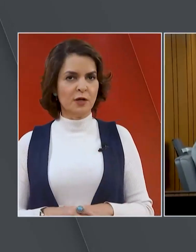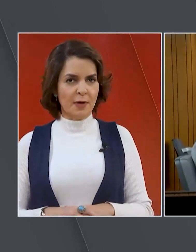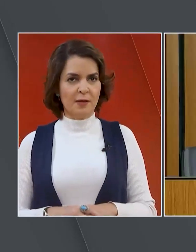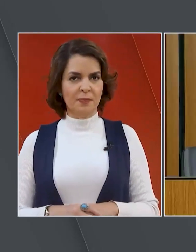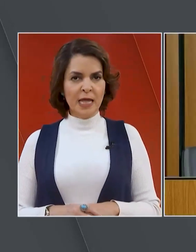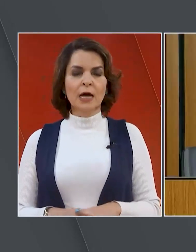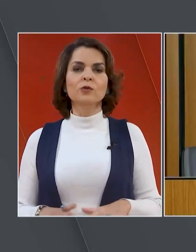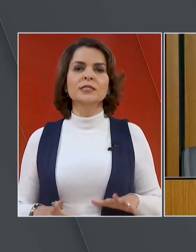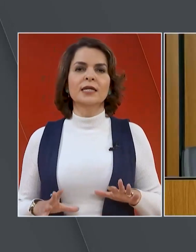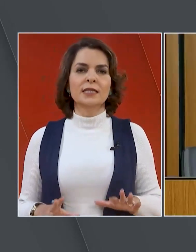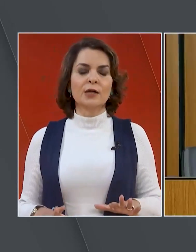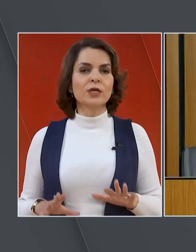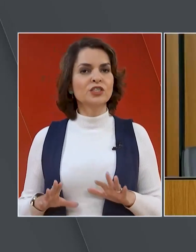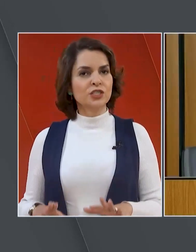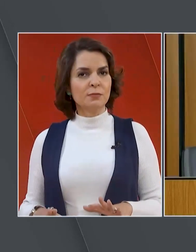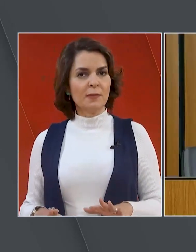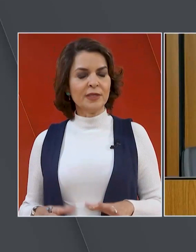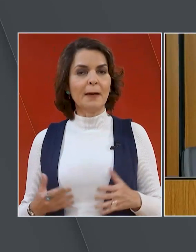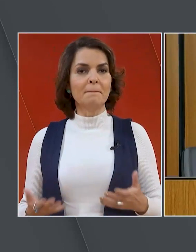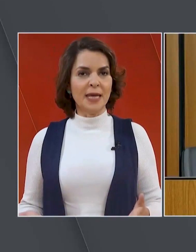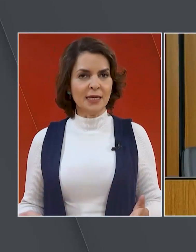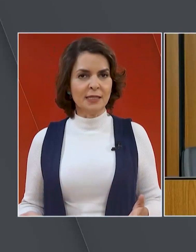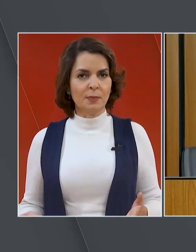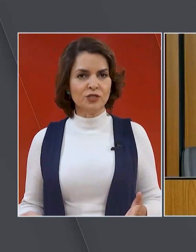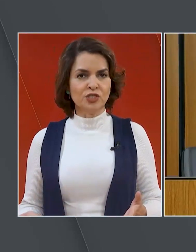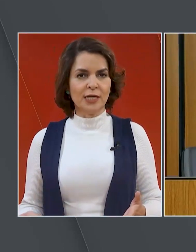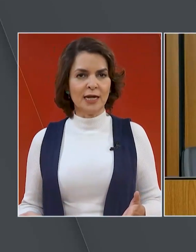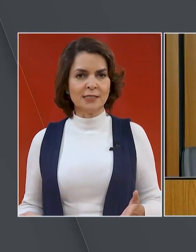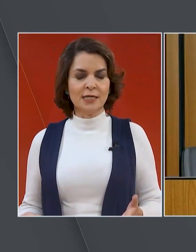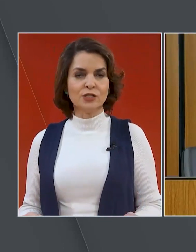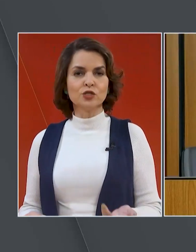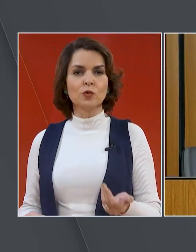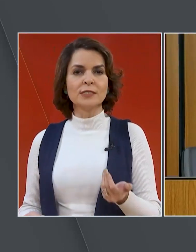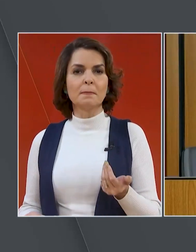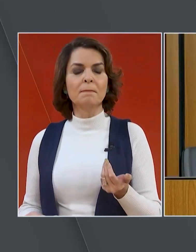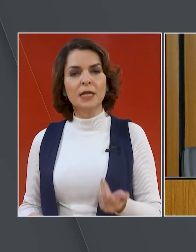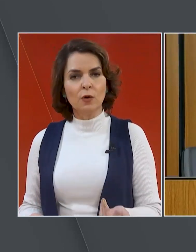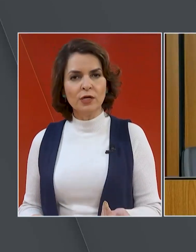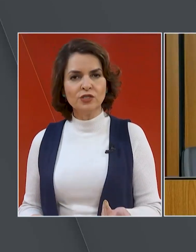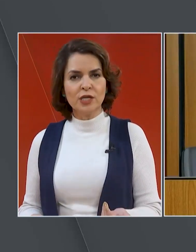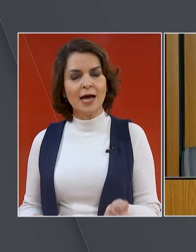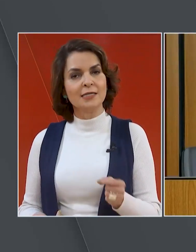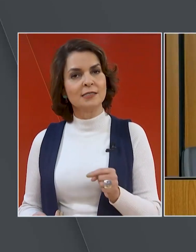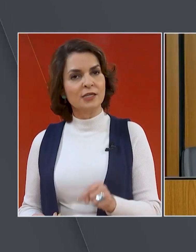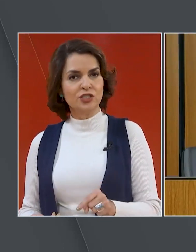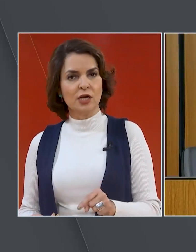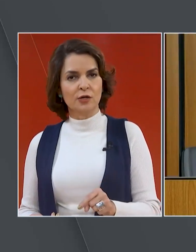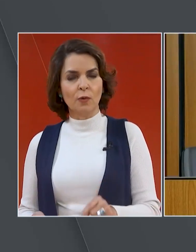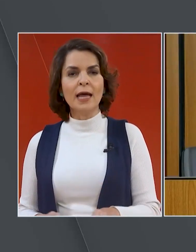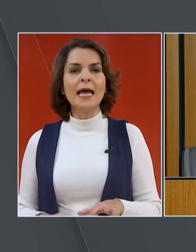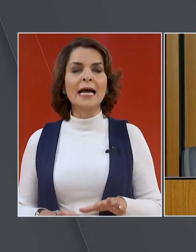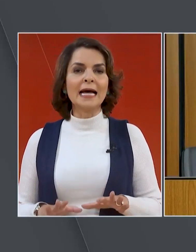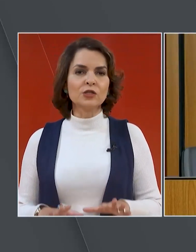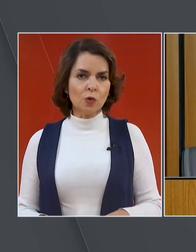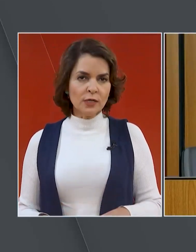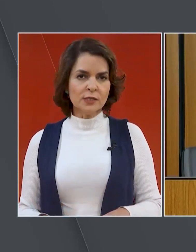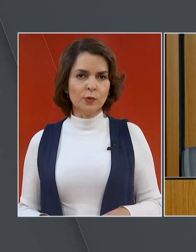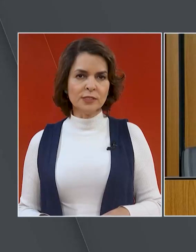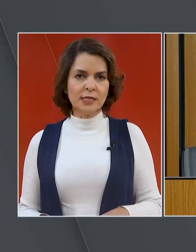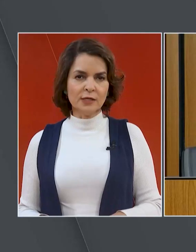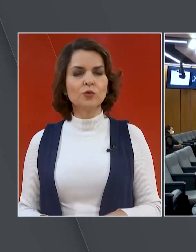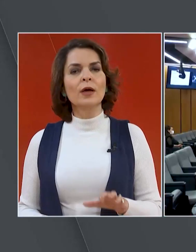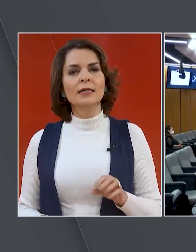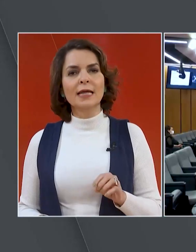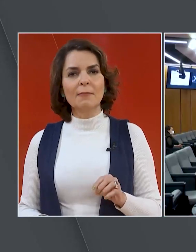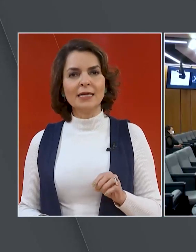municípios também. O secretário estima que a perda pode chegar a cerca de 12 bilhões de reais neste ano, 14